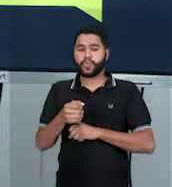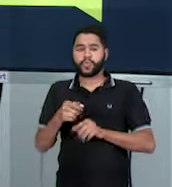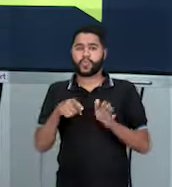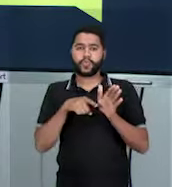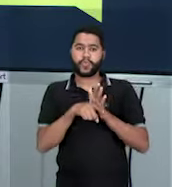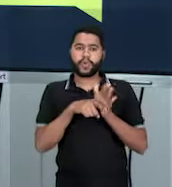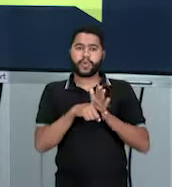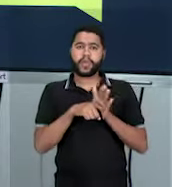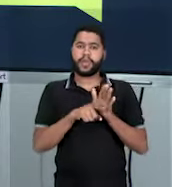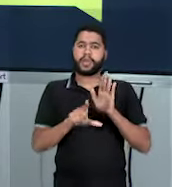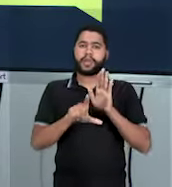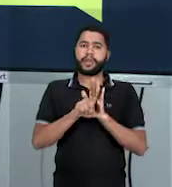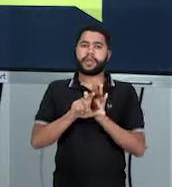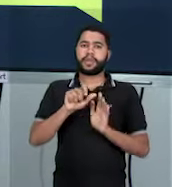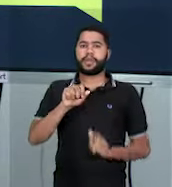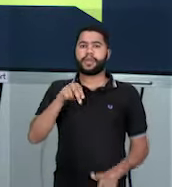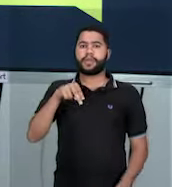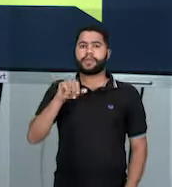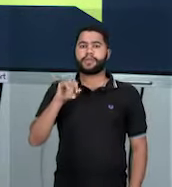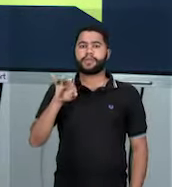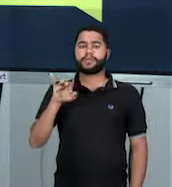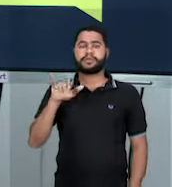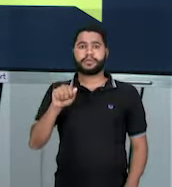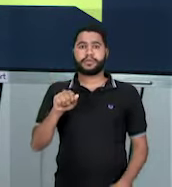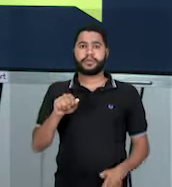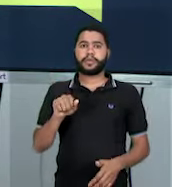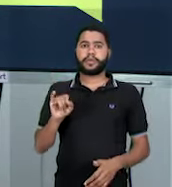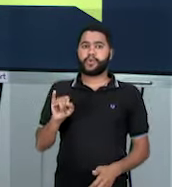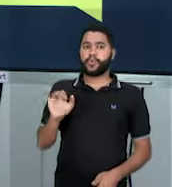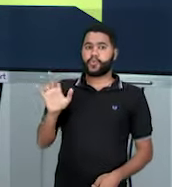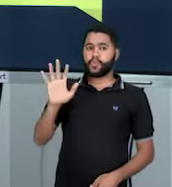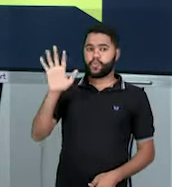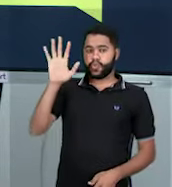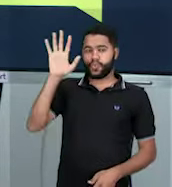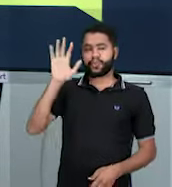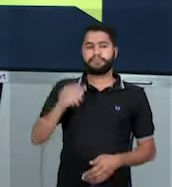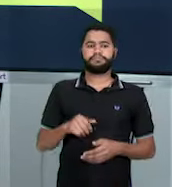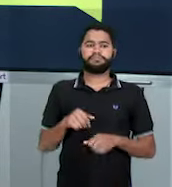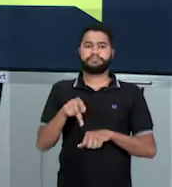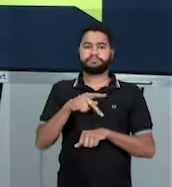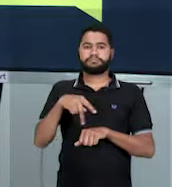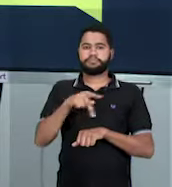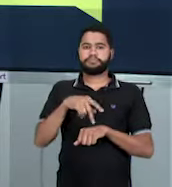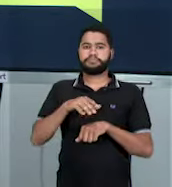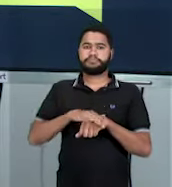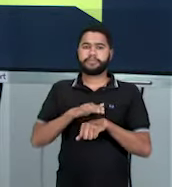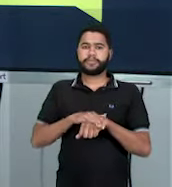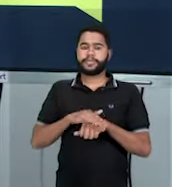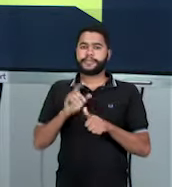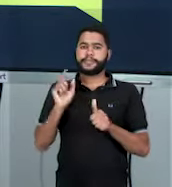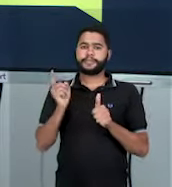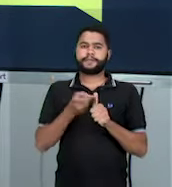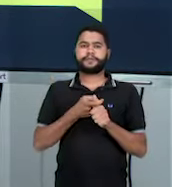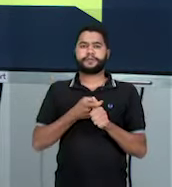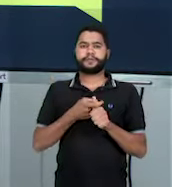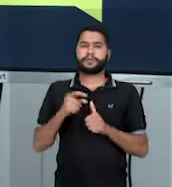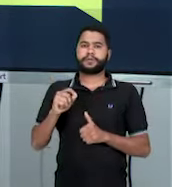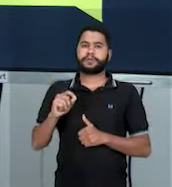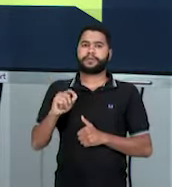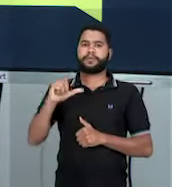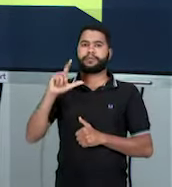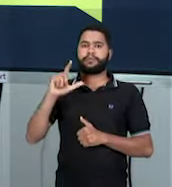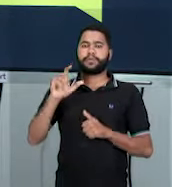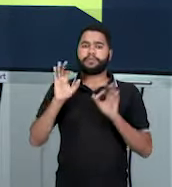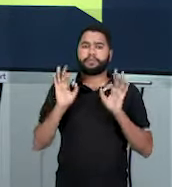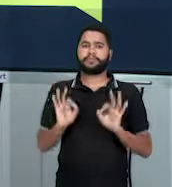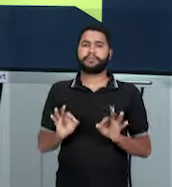lei de anistia, alta inflação, né, no final da ditadura militar, um país altamente endividado e um aumento